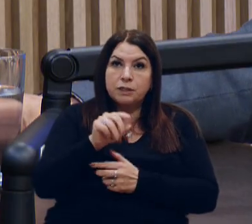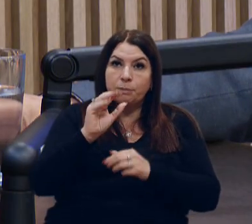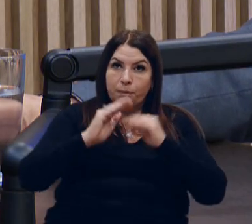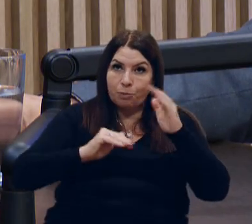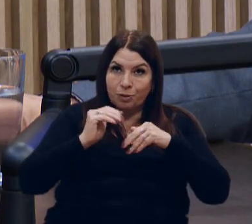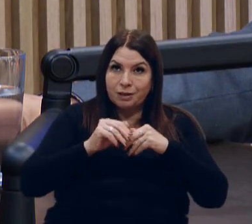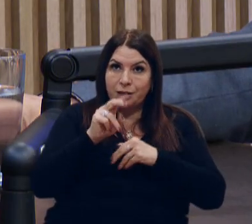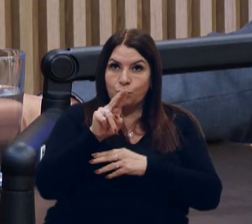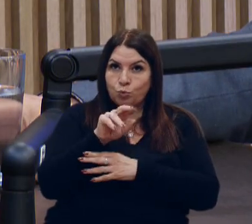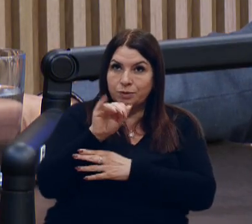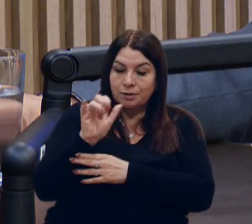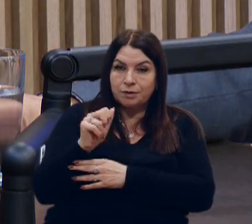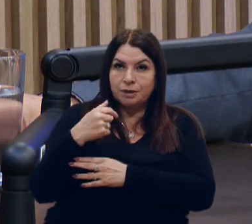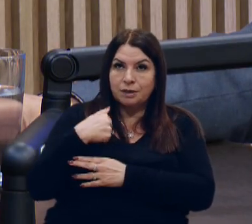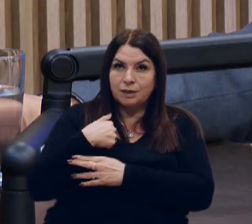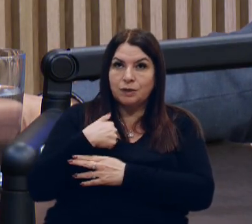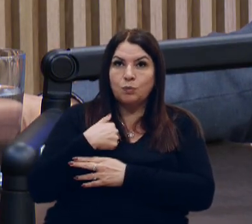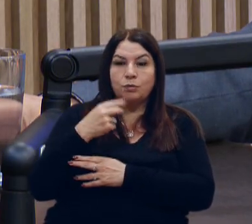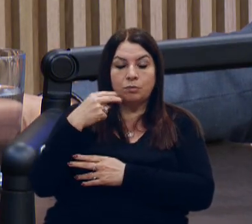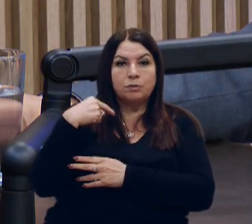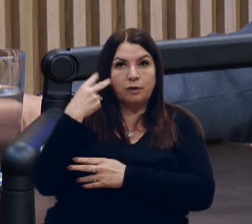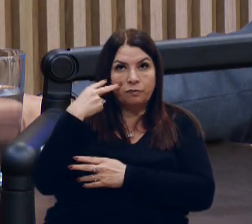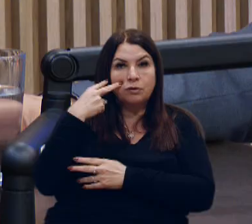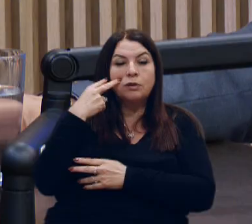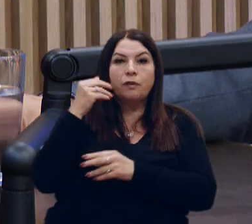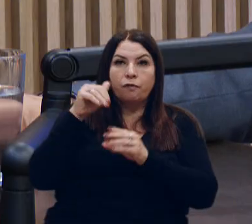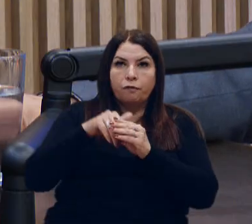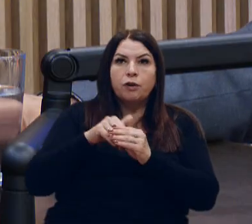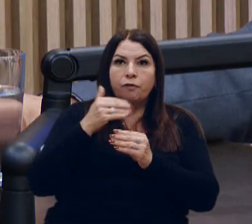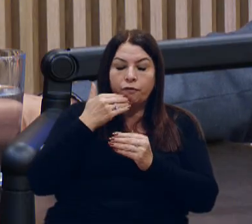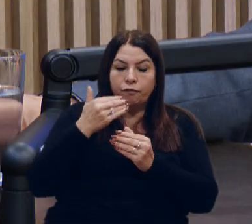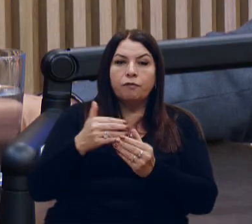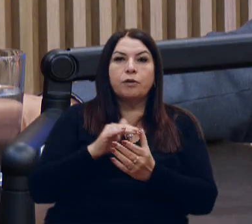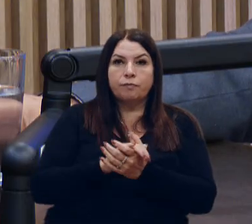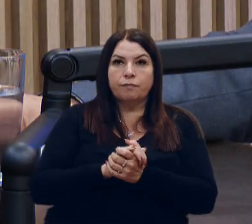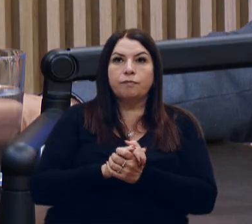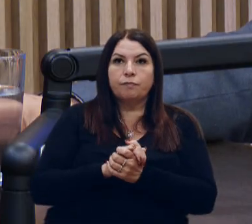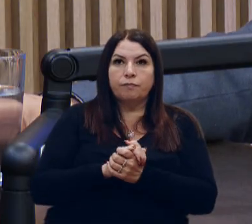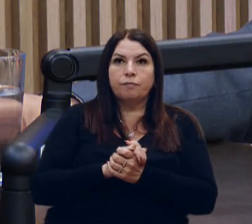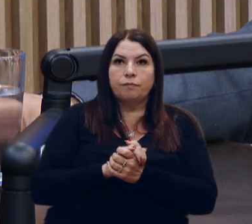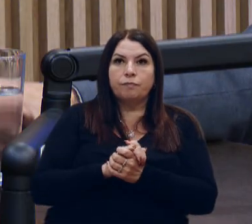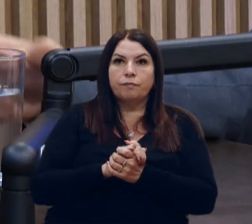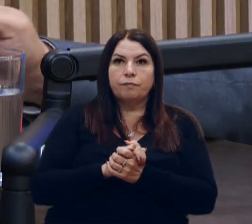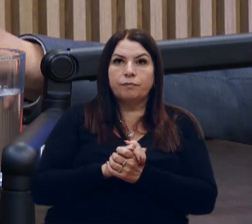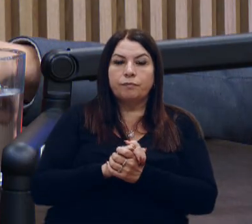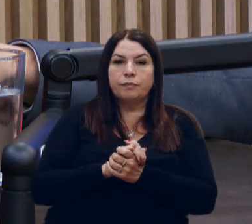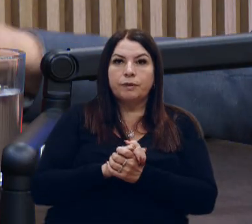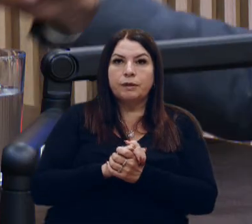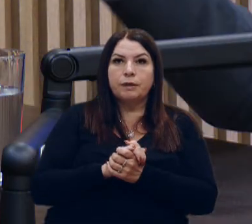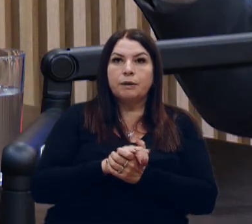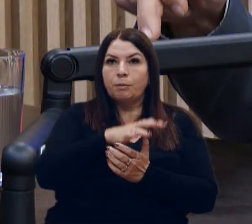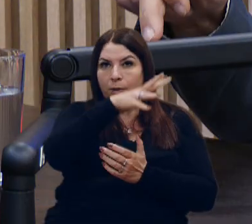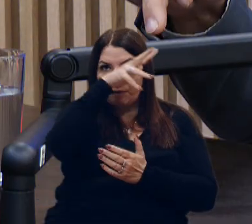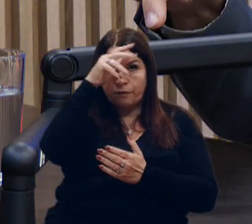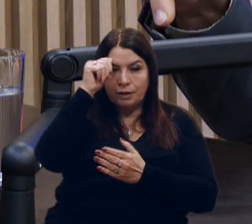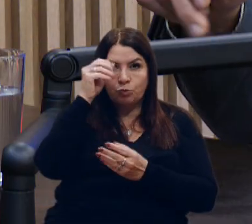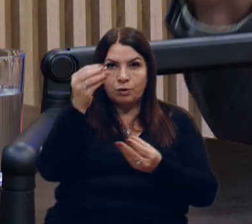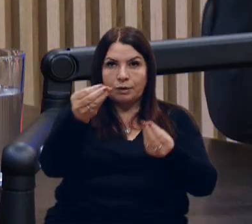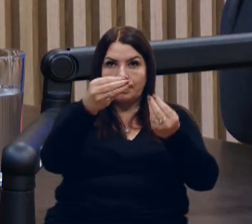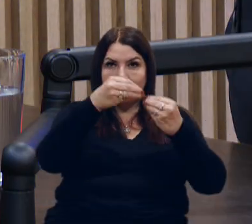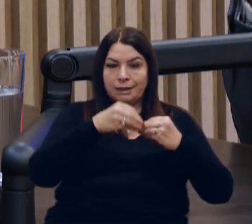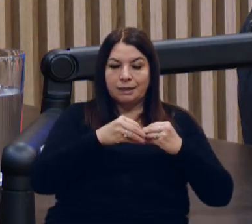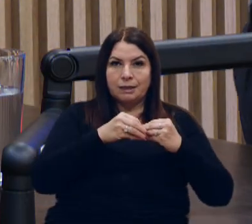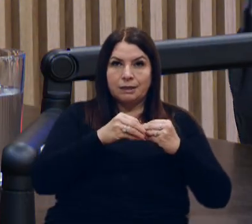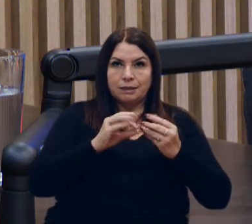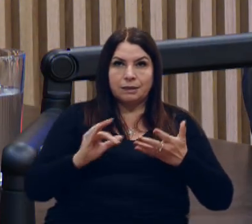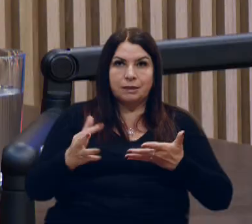a usina, eu seria um vereador que votaria favorável para um aporte do Executivo à Codeca